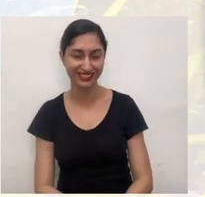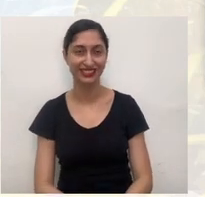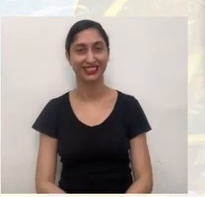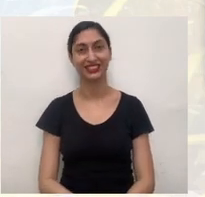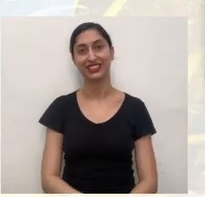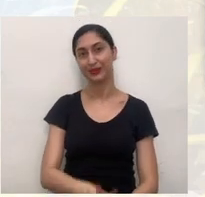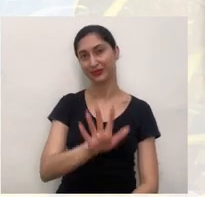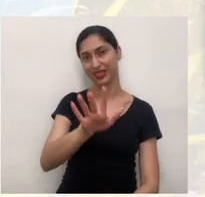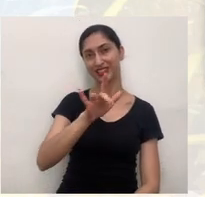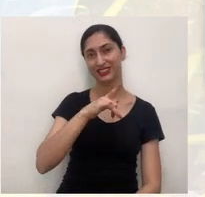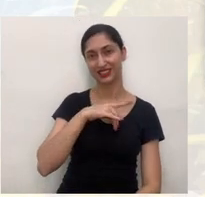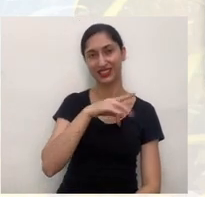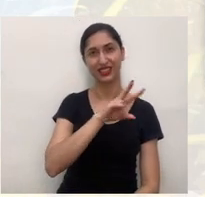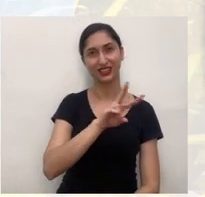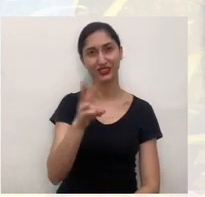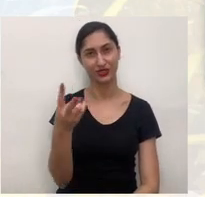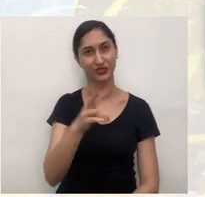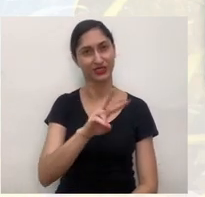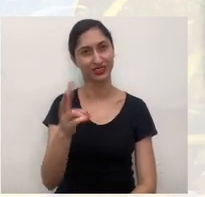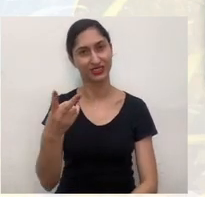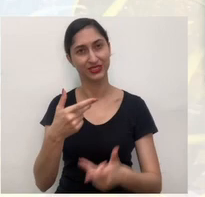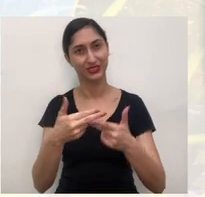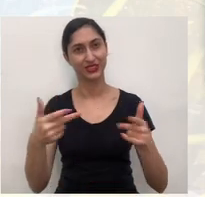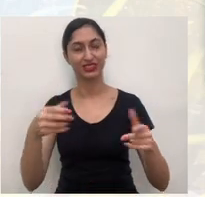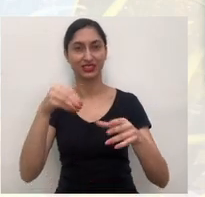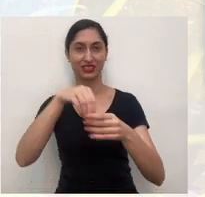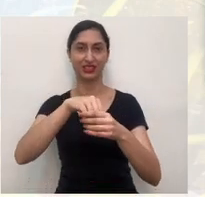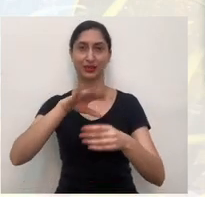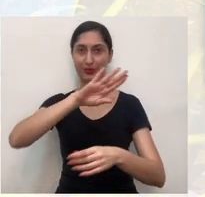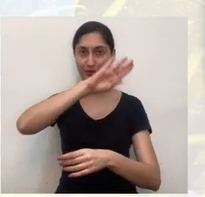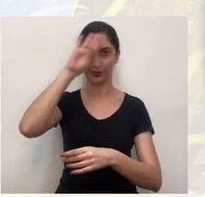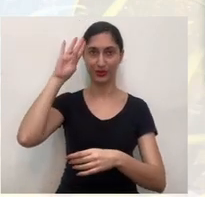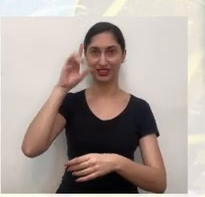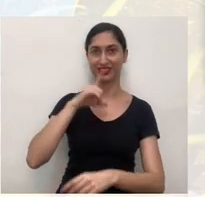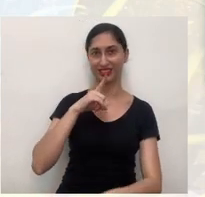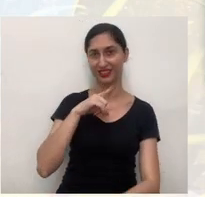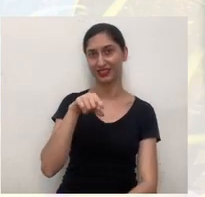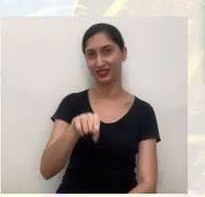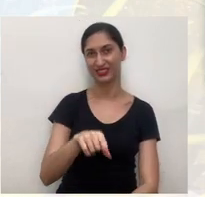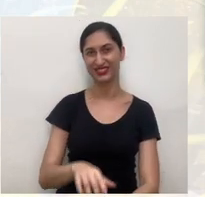as duas situações na Pampulha. Certamente tem.